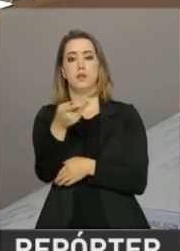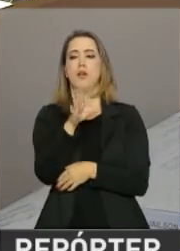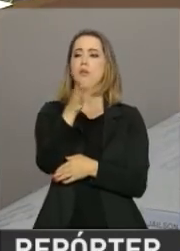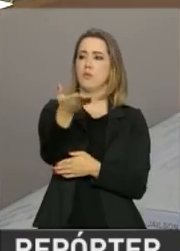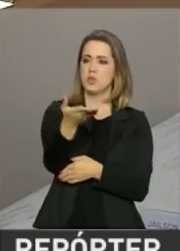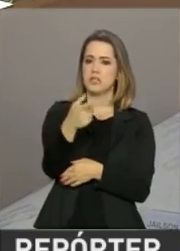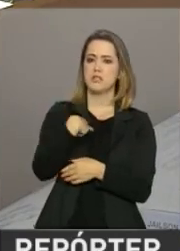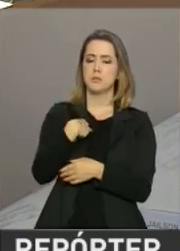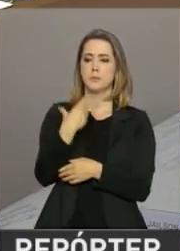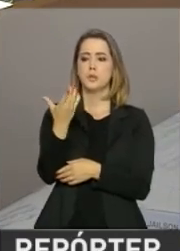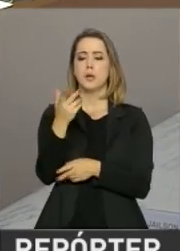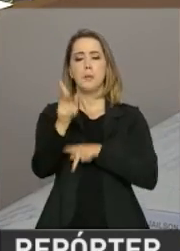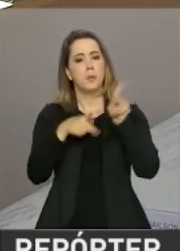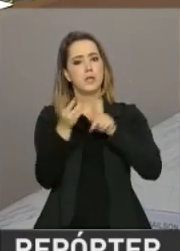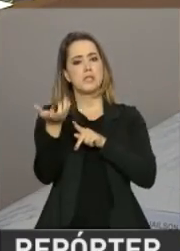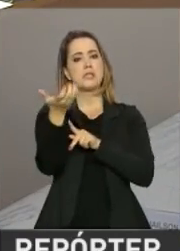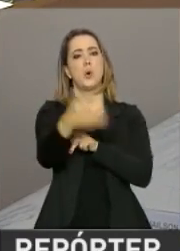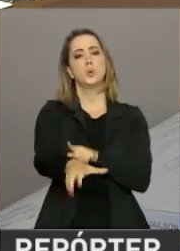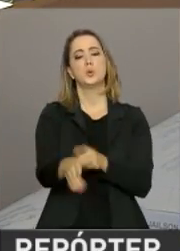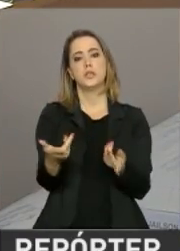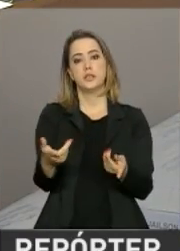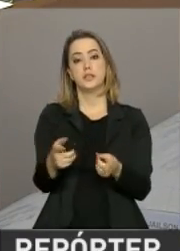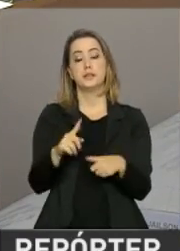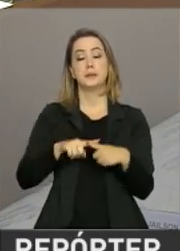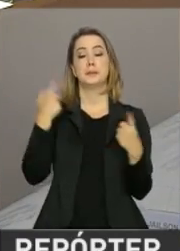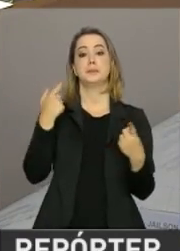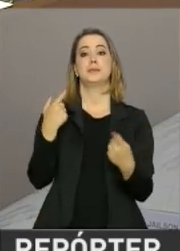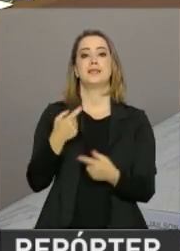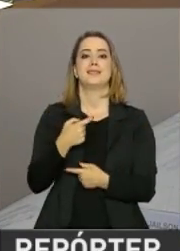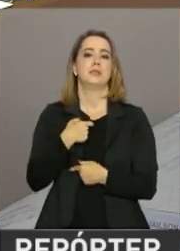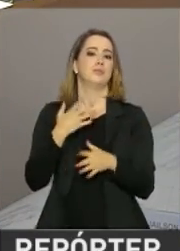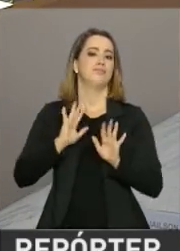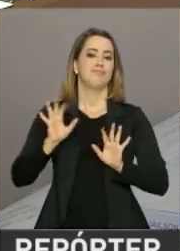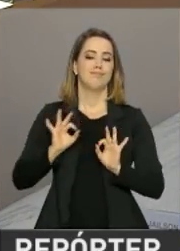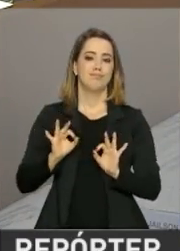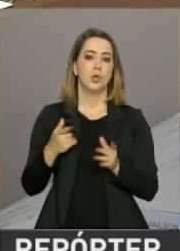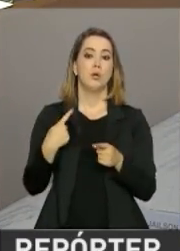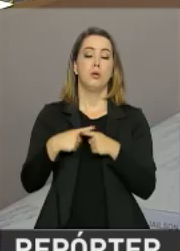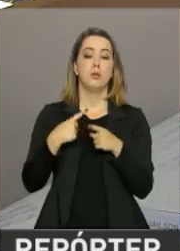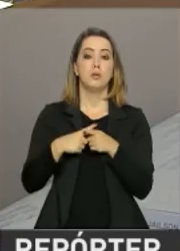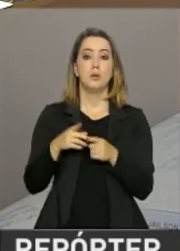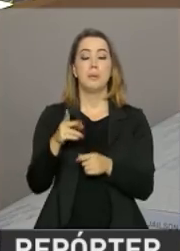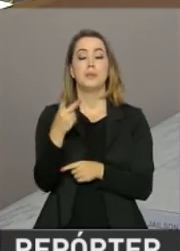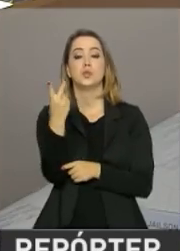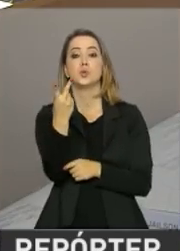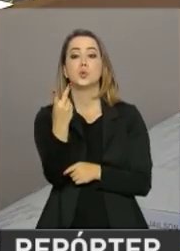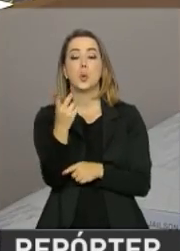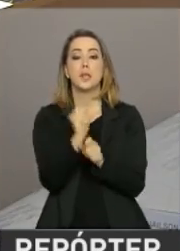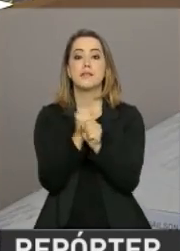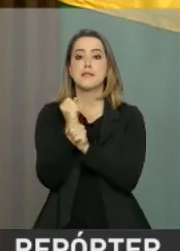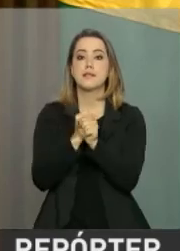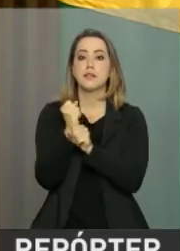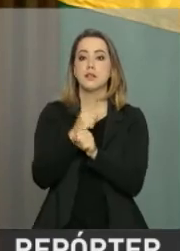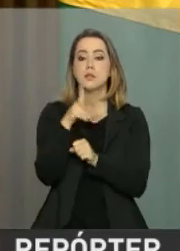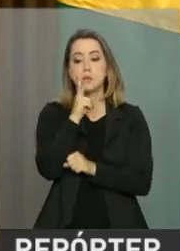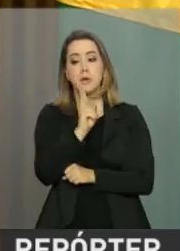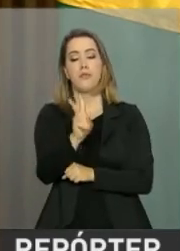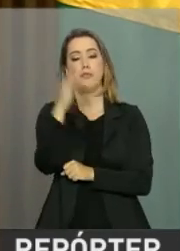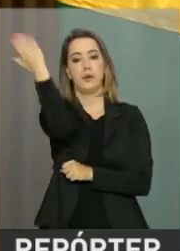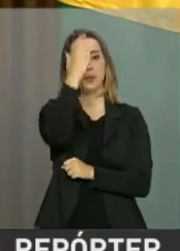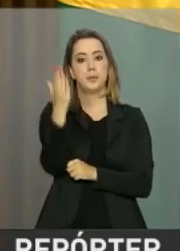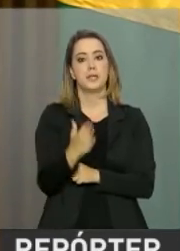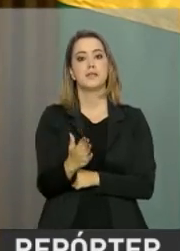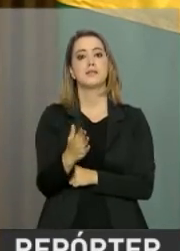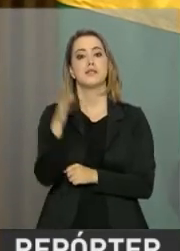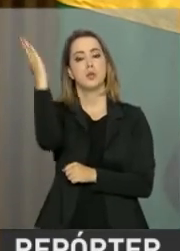você vai ficar muito impopular eu não me incomodo se ficarem popular mas aqui há dois anos o brasil as pessoas perceberem